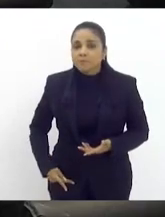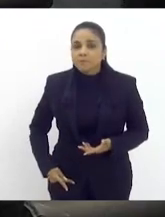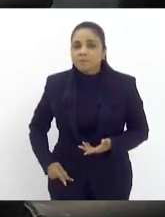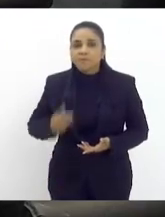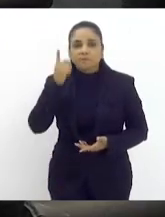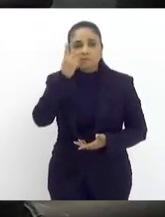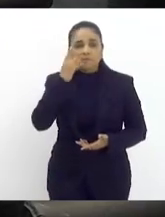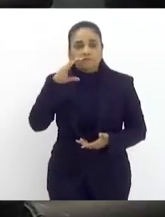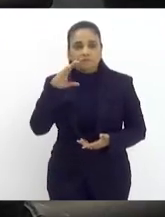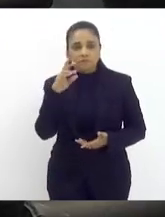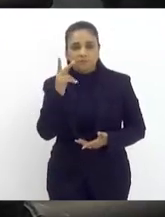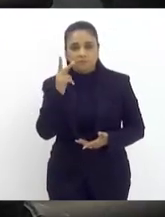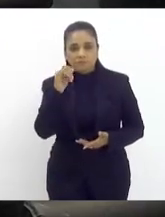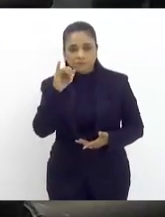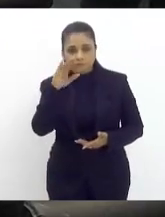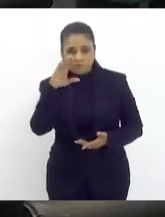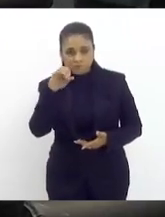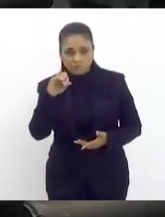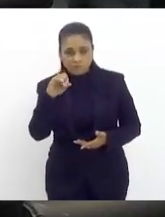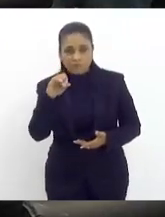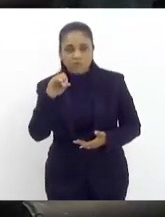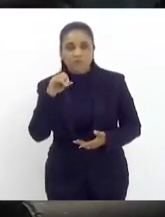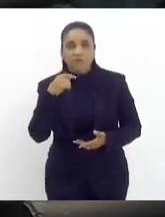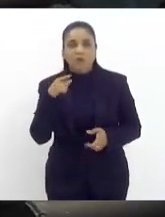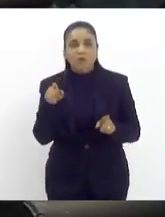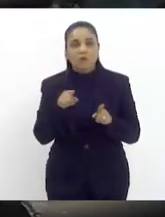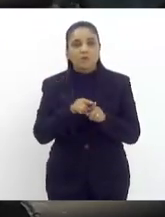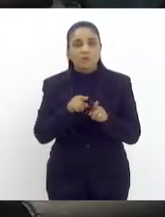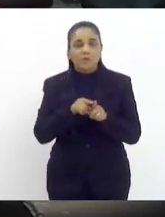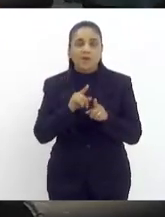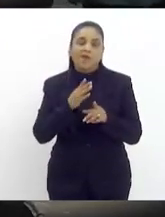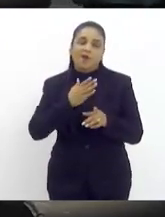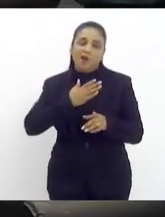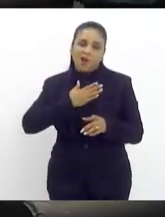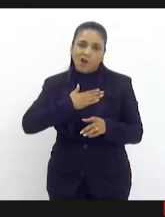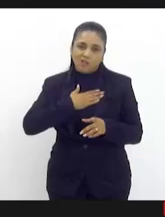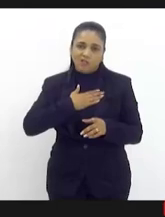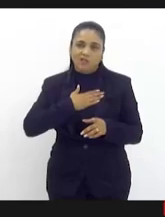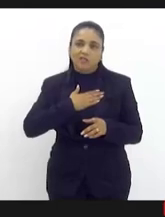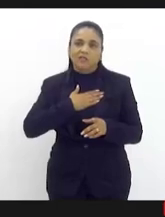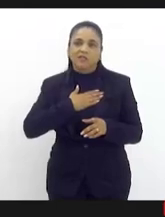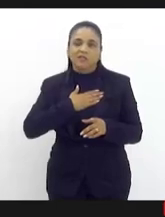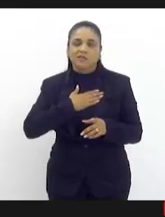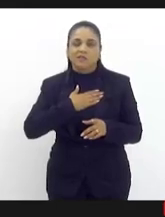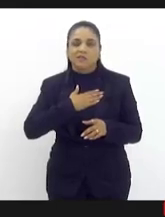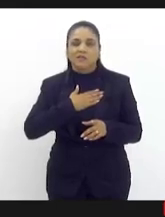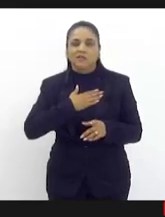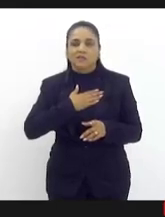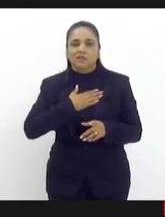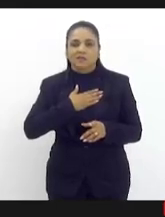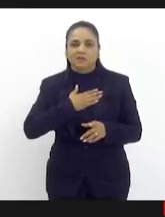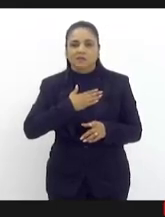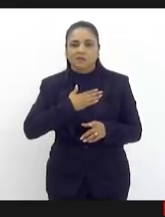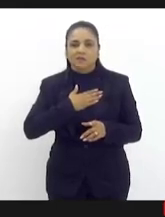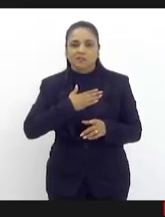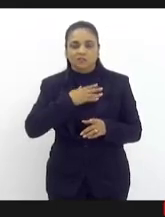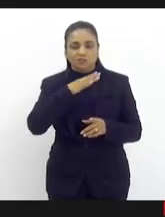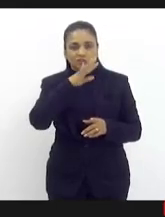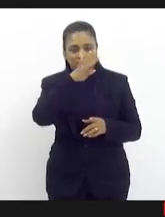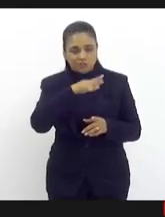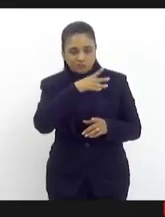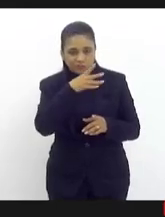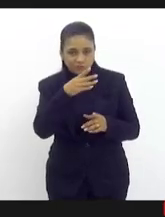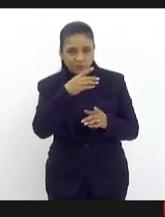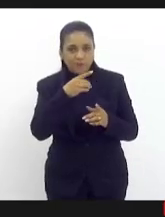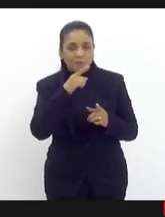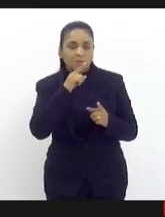Deputado Chico Machado, por favor. Eu gostaria também, senhor presidente, por motivo de agendamento médico,